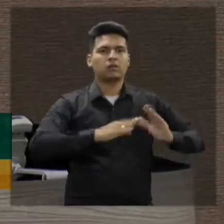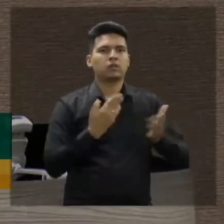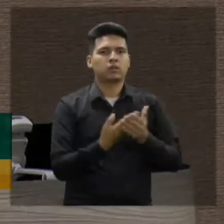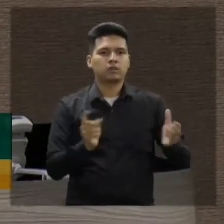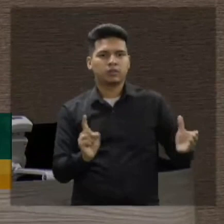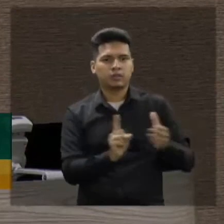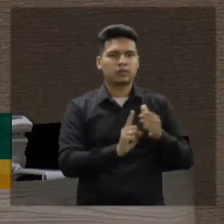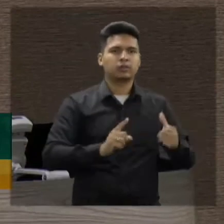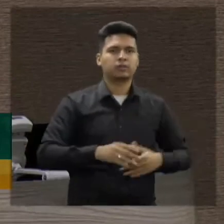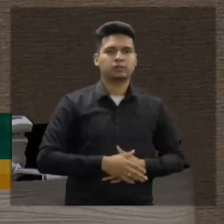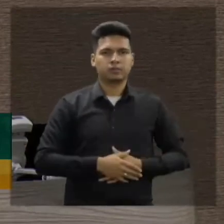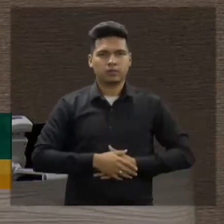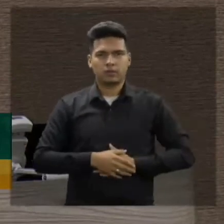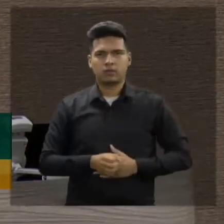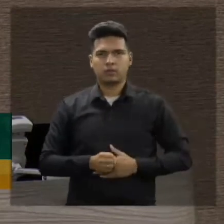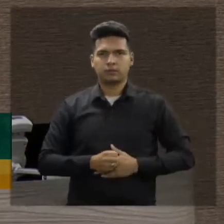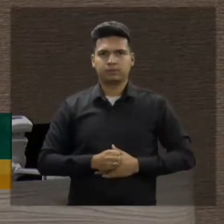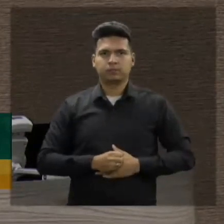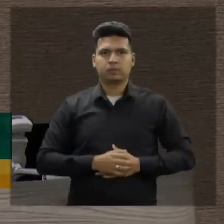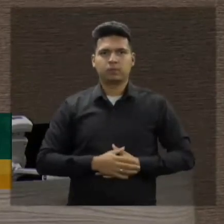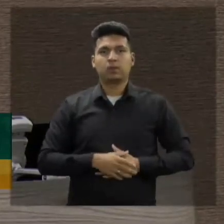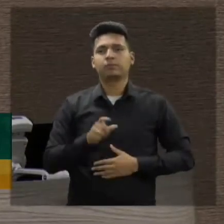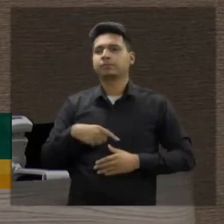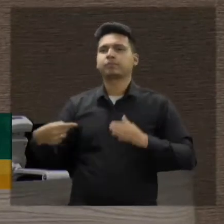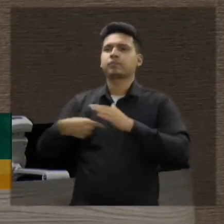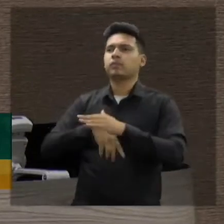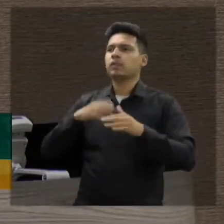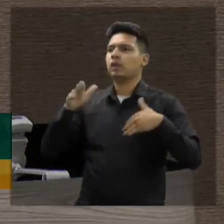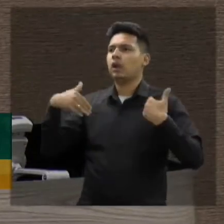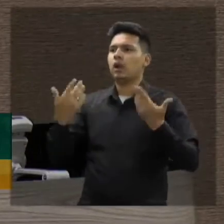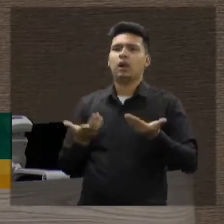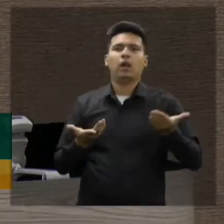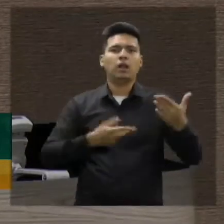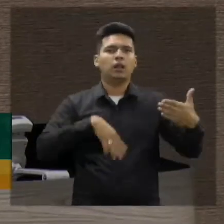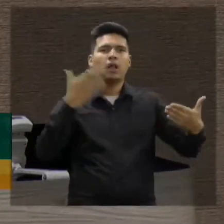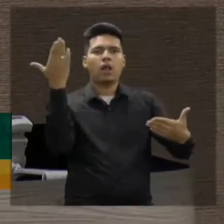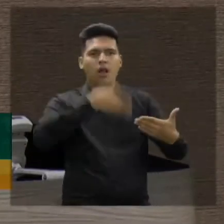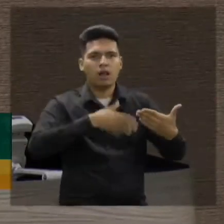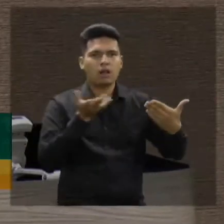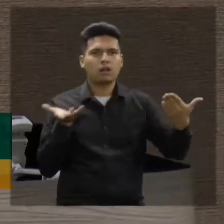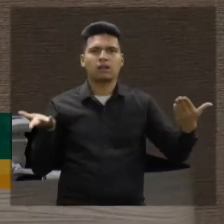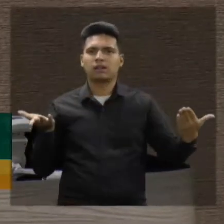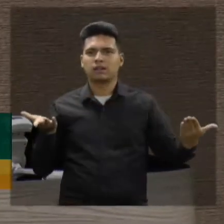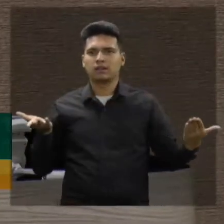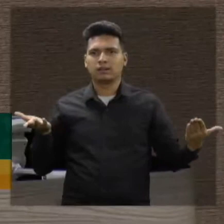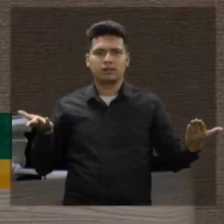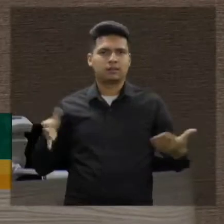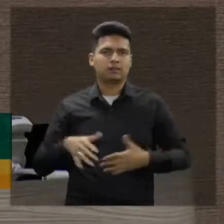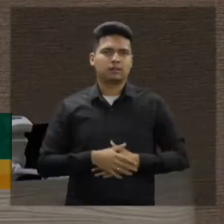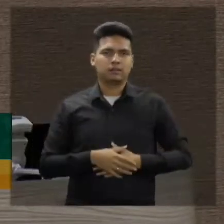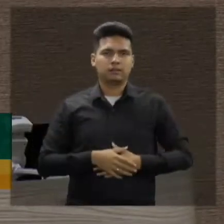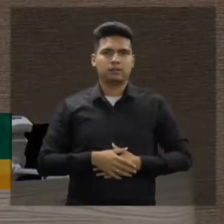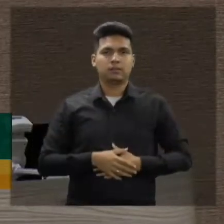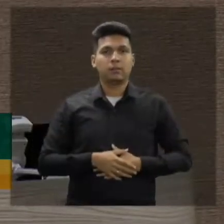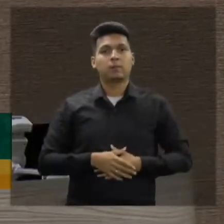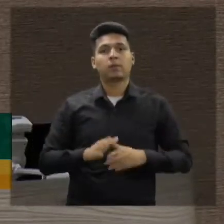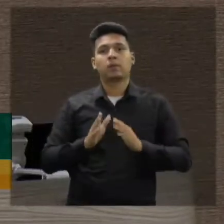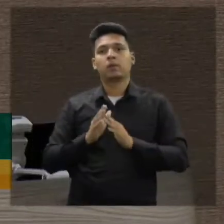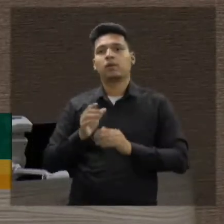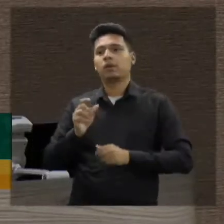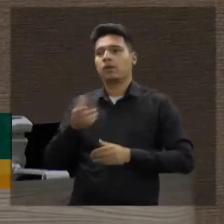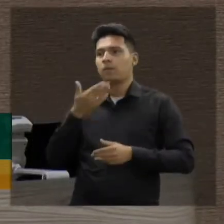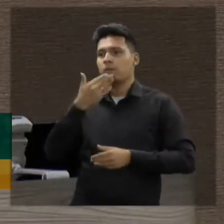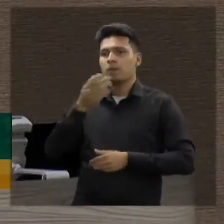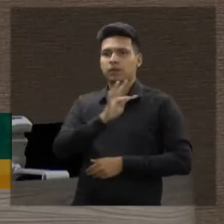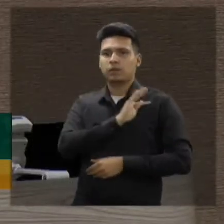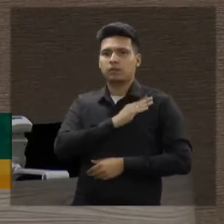providências senhores aí vocês me pergunto cadê a prova né Vereador Cadê a prova por favor técnica coloque